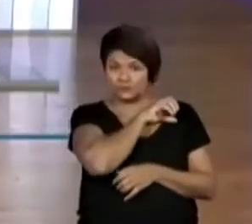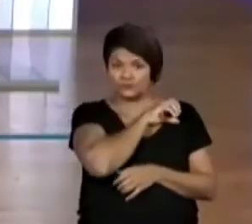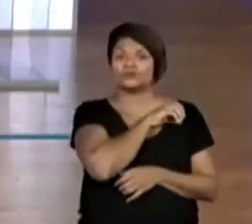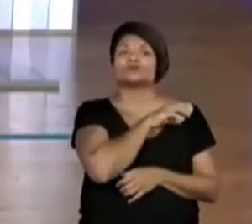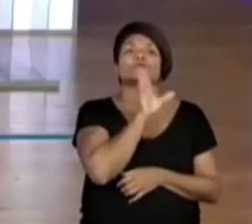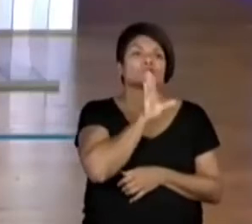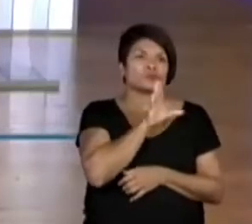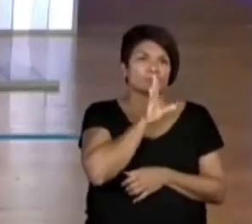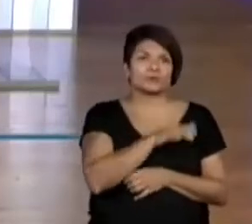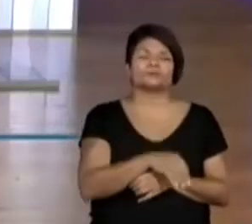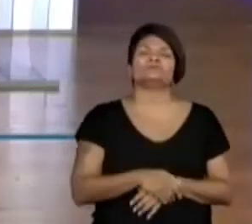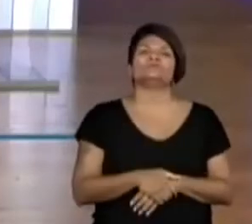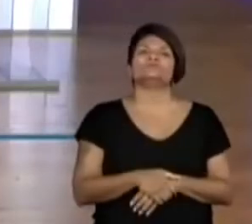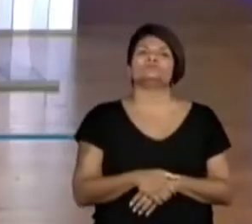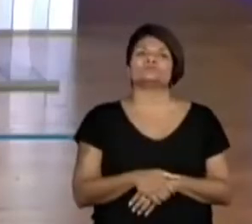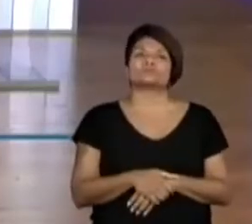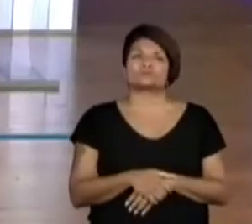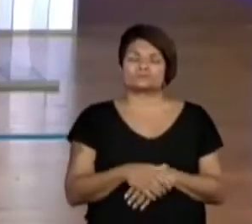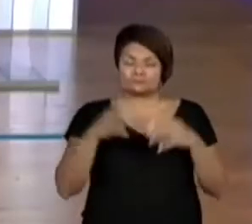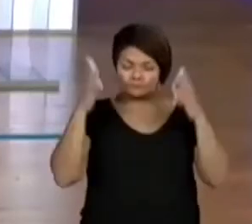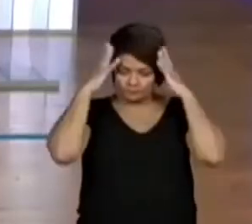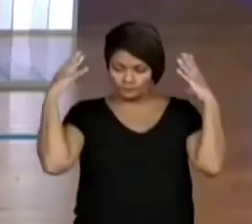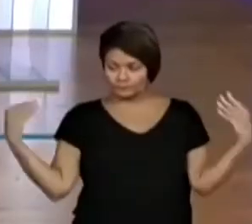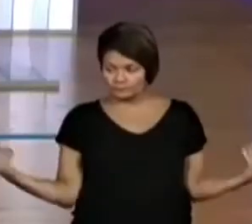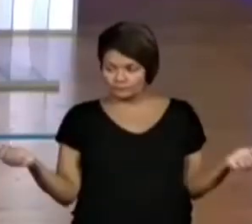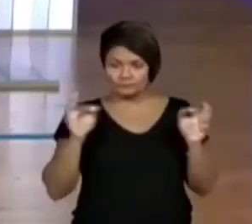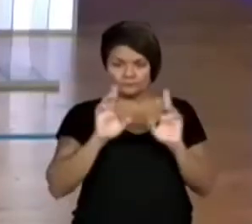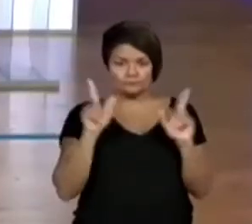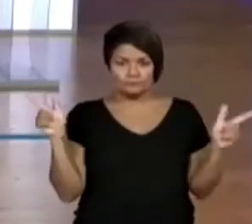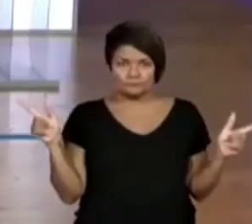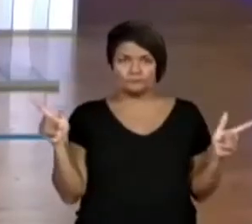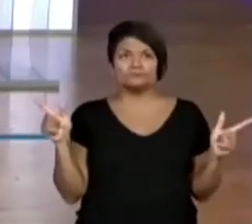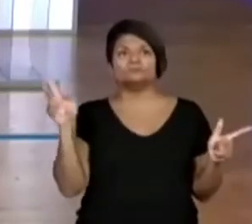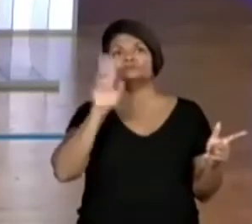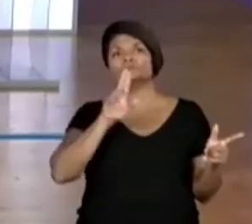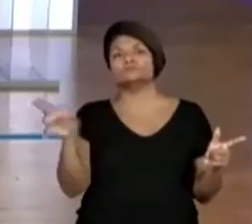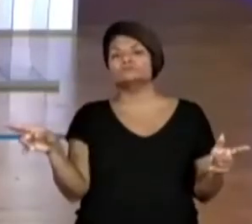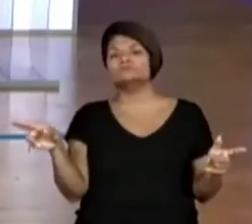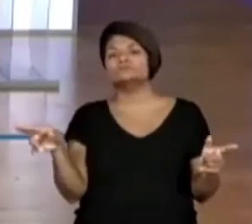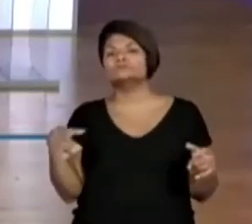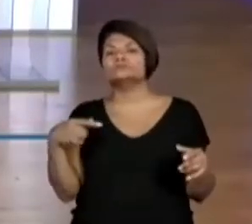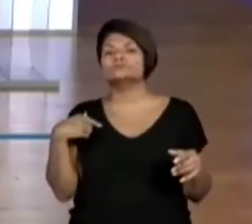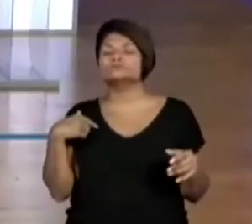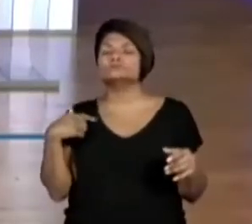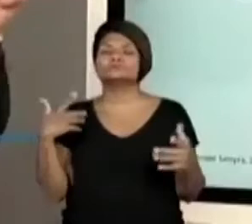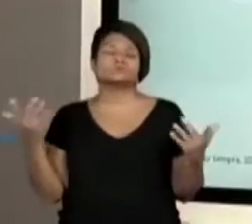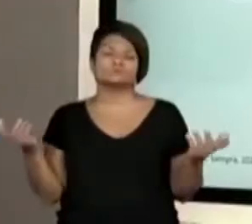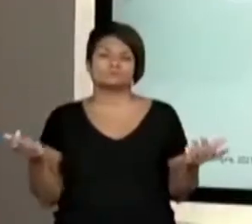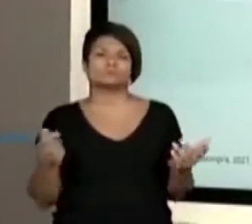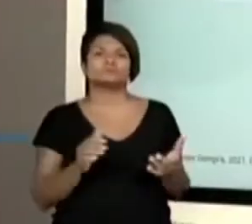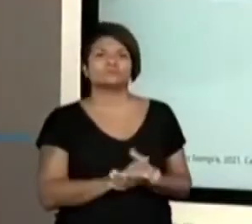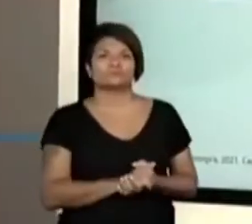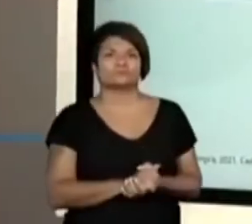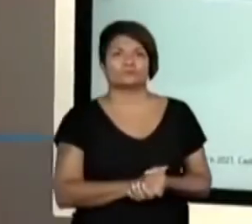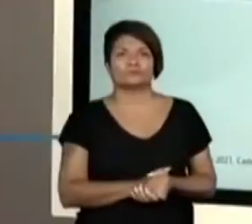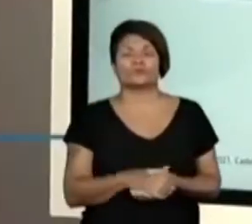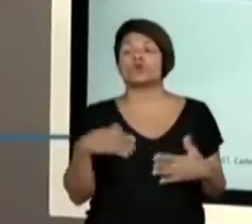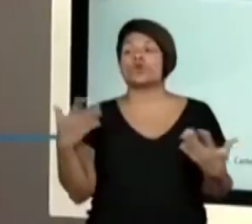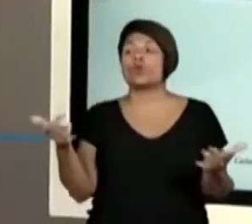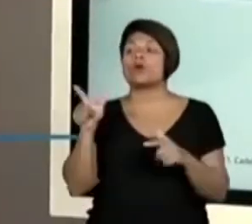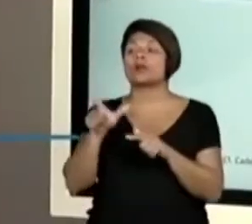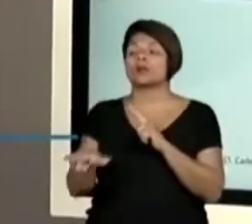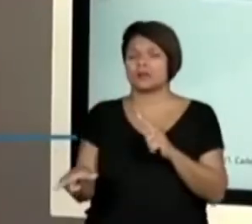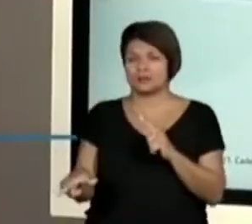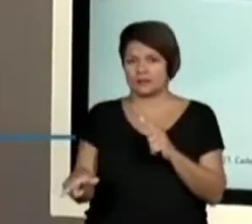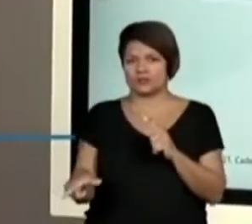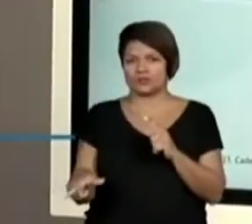legal essa, hein, professora? Suco quente, cabelo diferente. Qual é o nome? Do confidente. Qual a letra do seu confidente? A